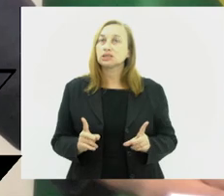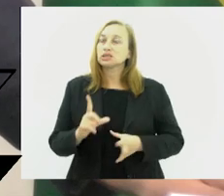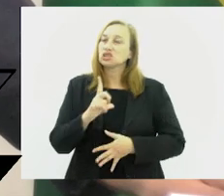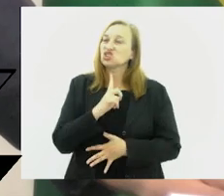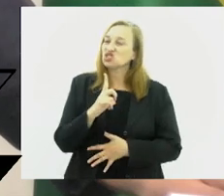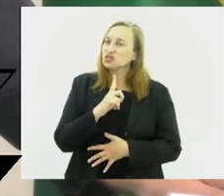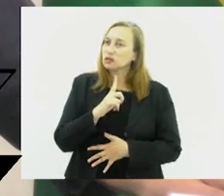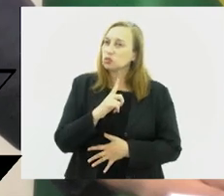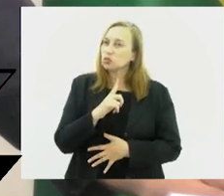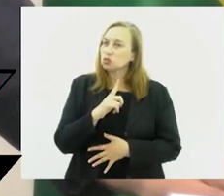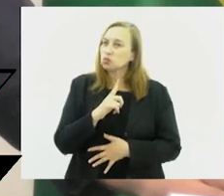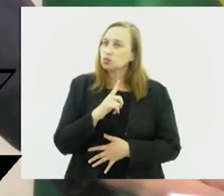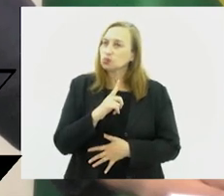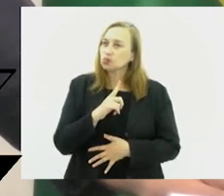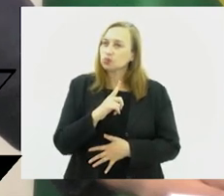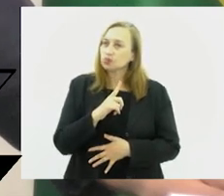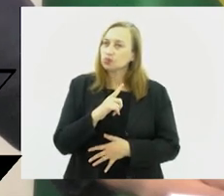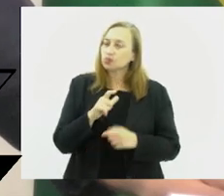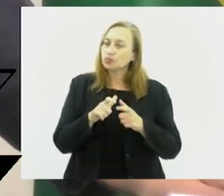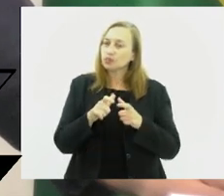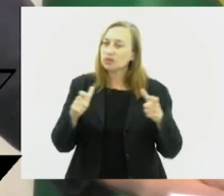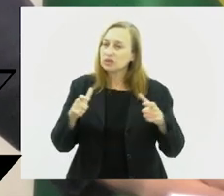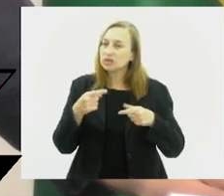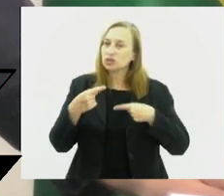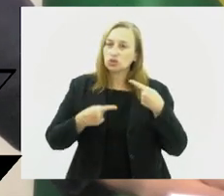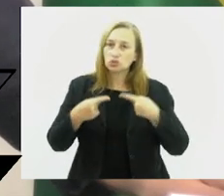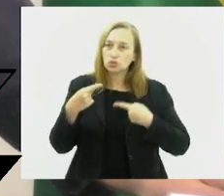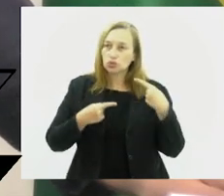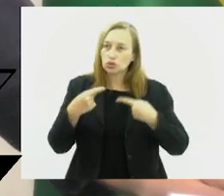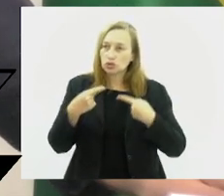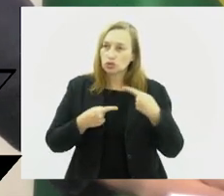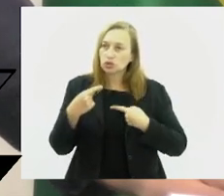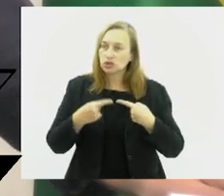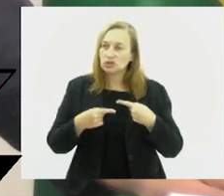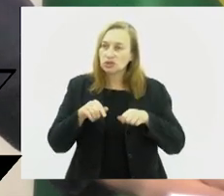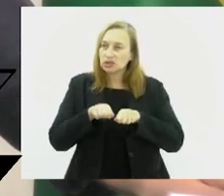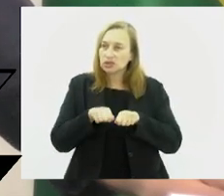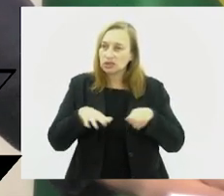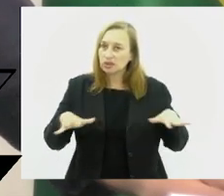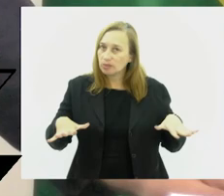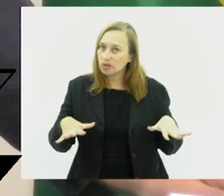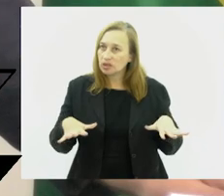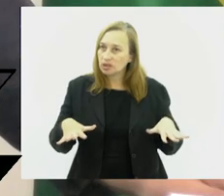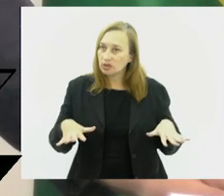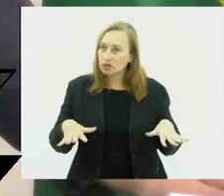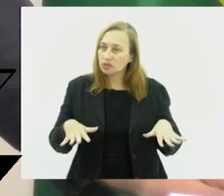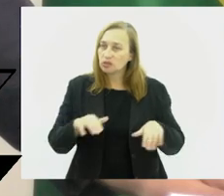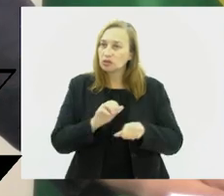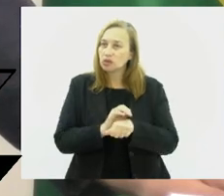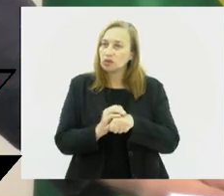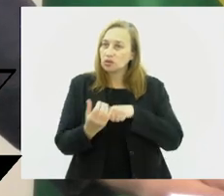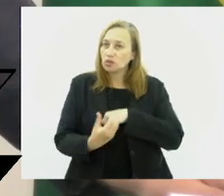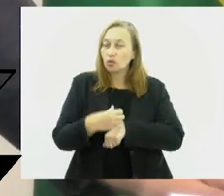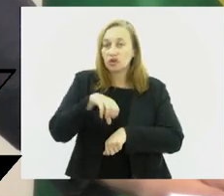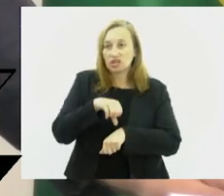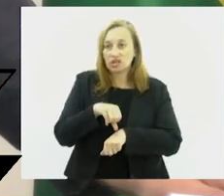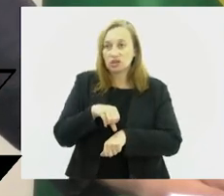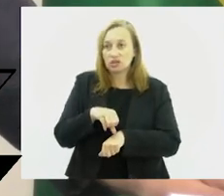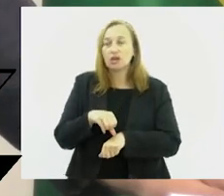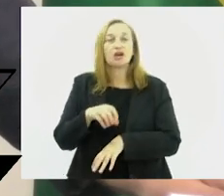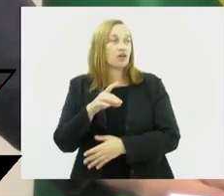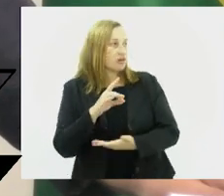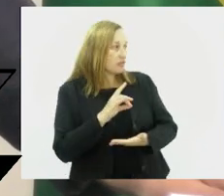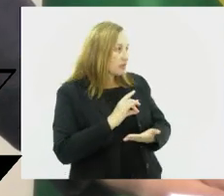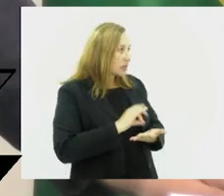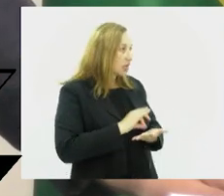tivemos uma grande discussão de atribuição na pandemia do Covid-19. Sim, verdade. O presidente falava